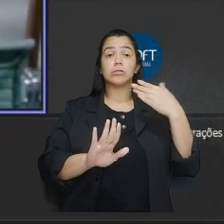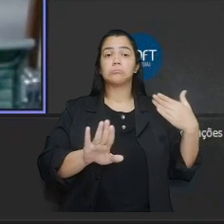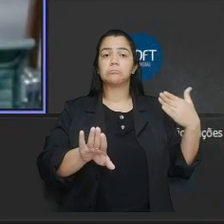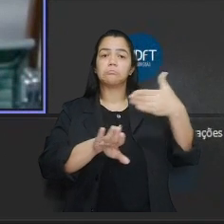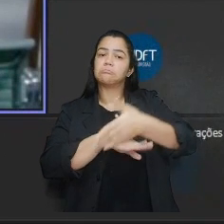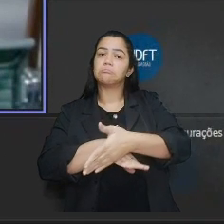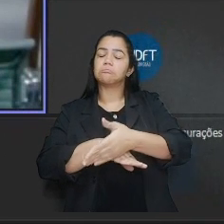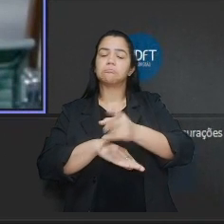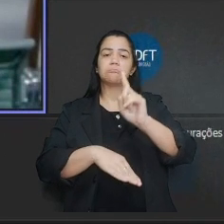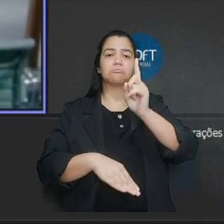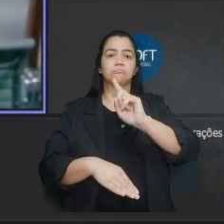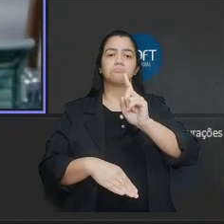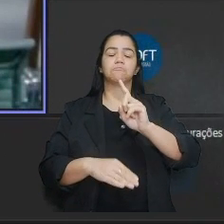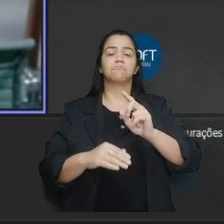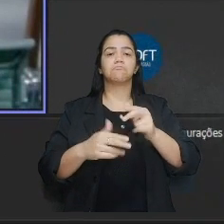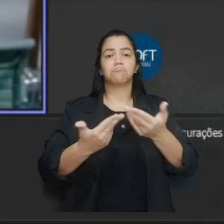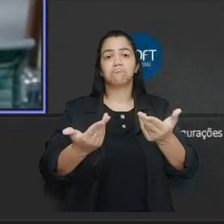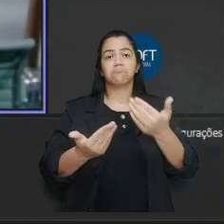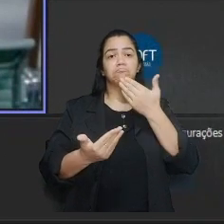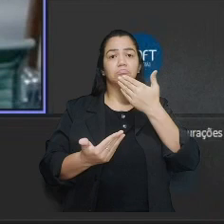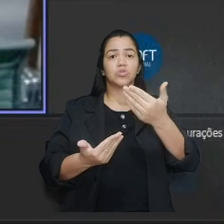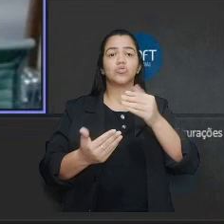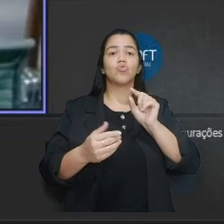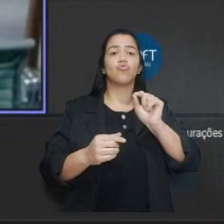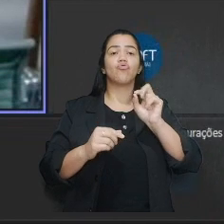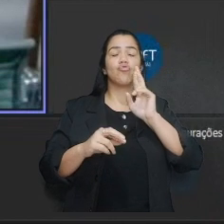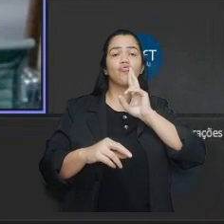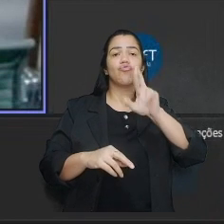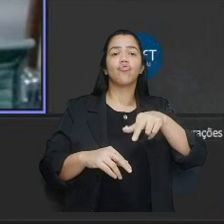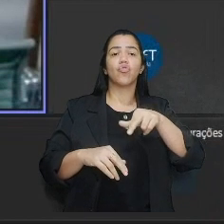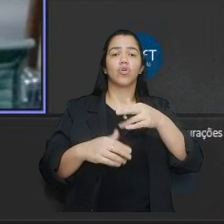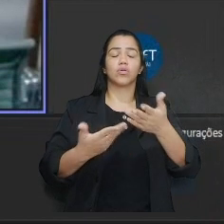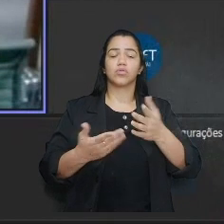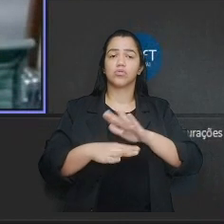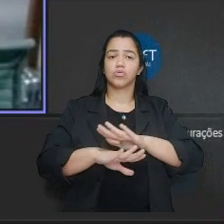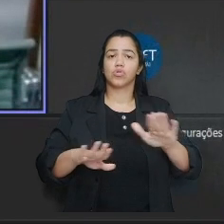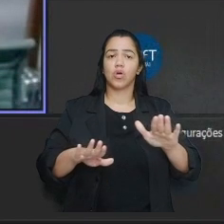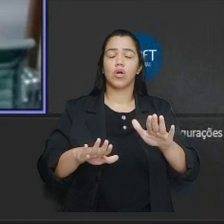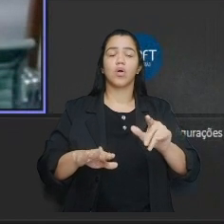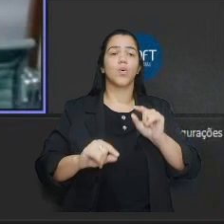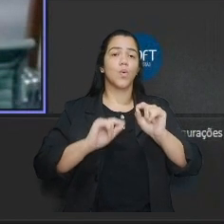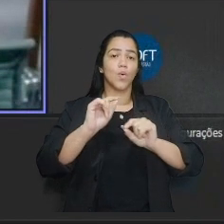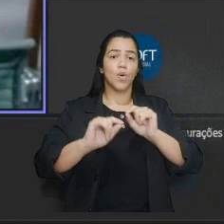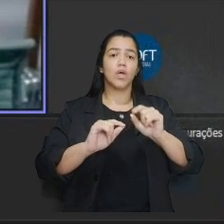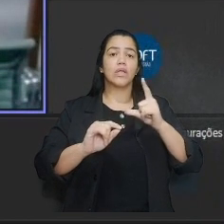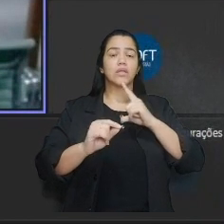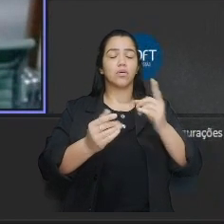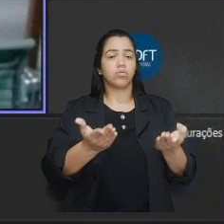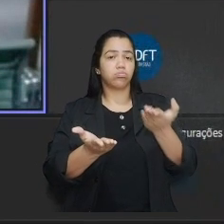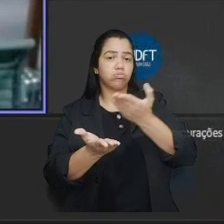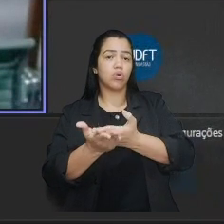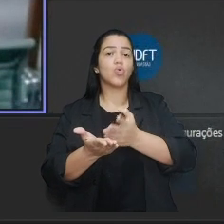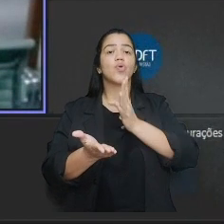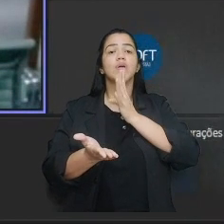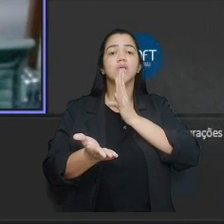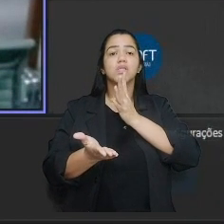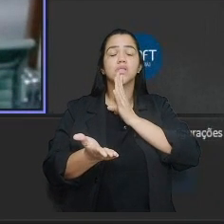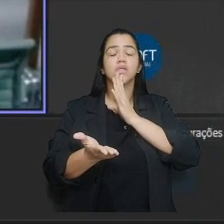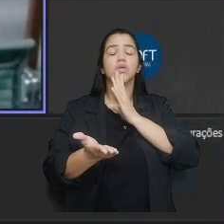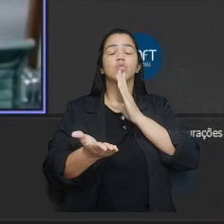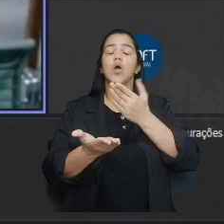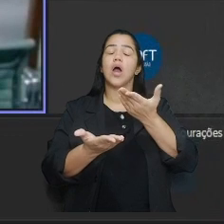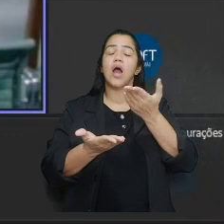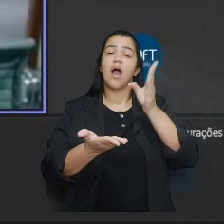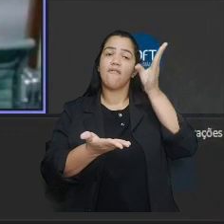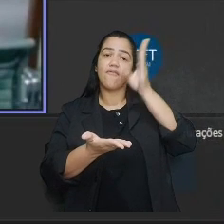a advogada, ela não ingressou, se me permite, eu proclamo o resultado. Pois não, excelência. Apelo do